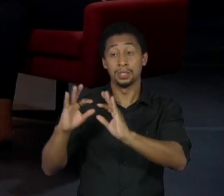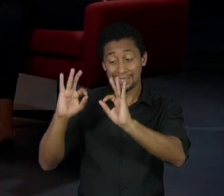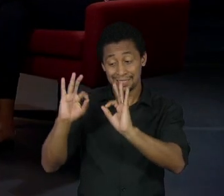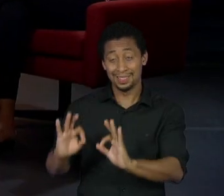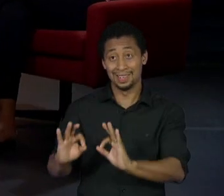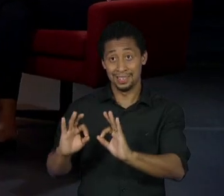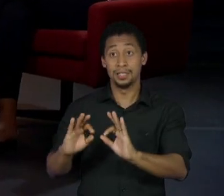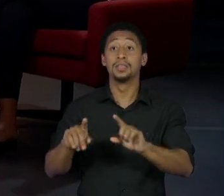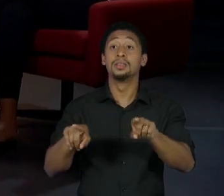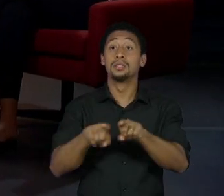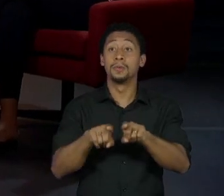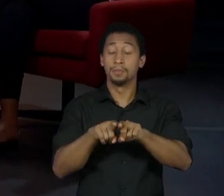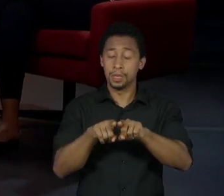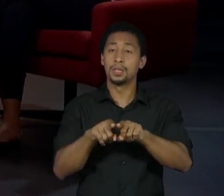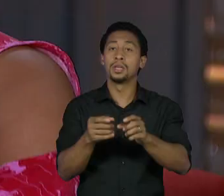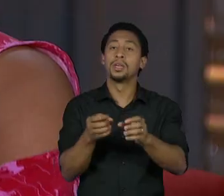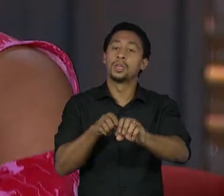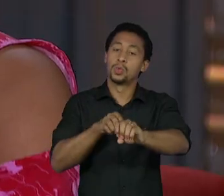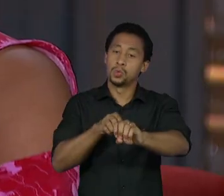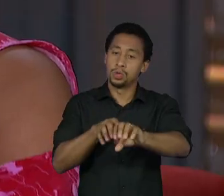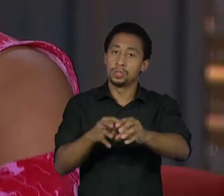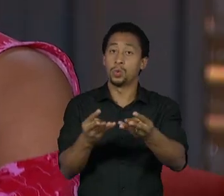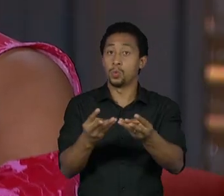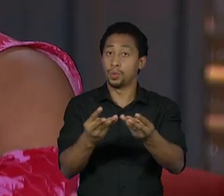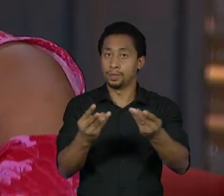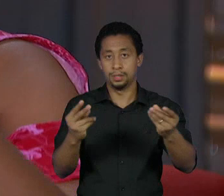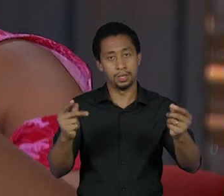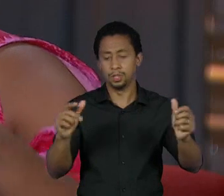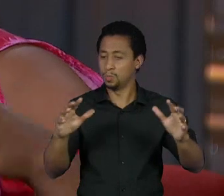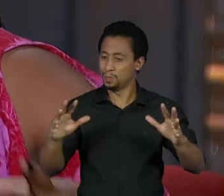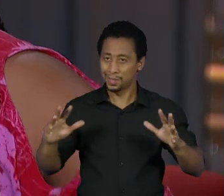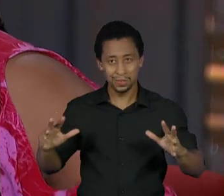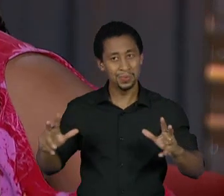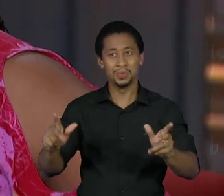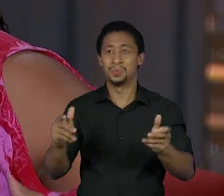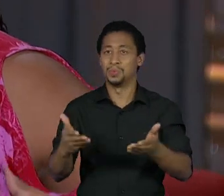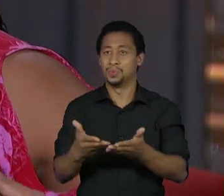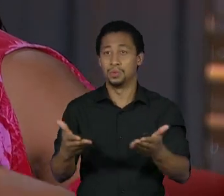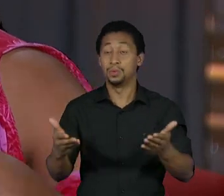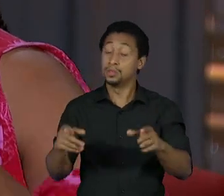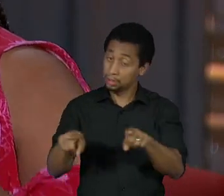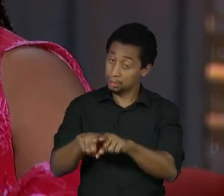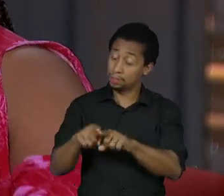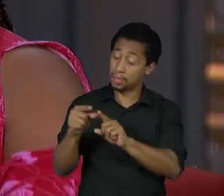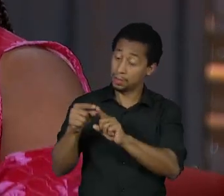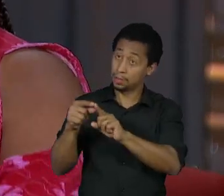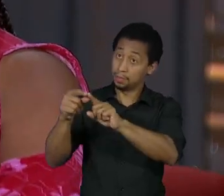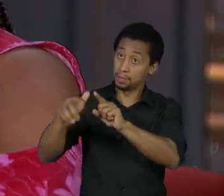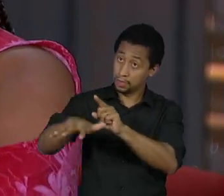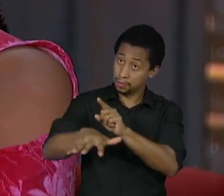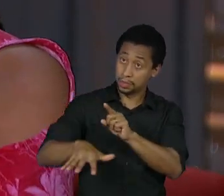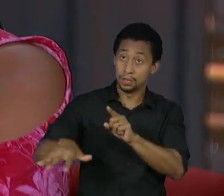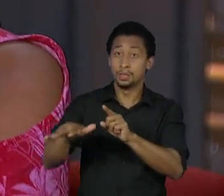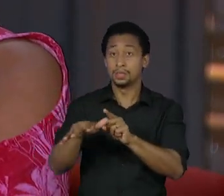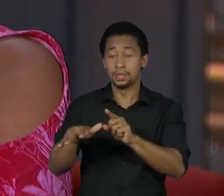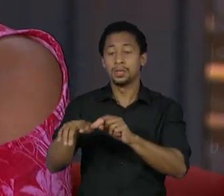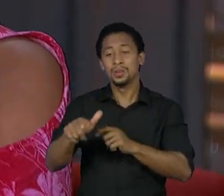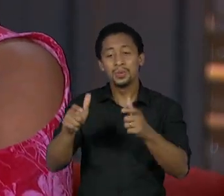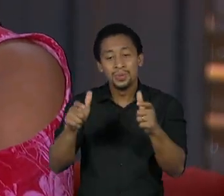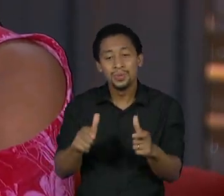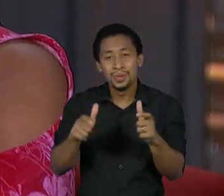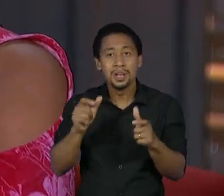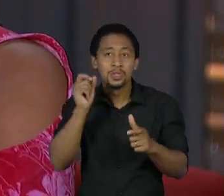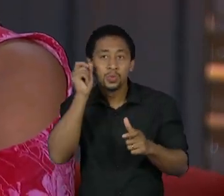à educação de qualidade para todos e todas, nos territórios periféricos, inclusive, garantindo espaços de cultura e